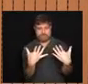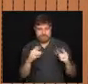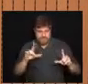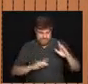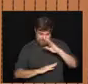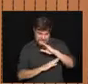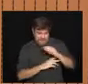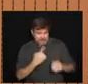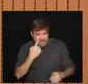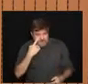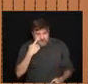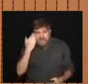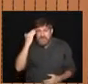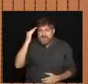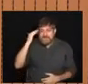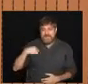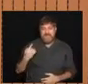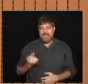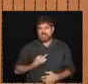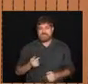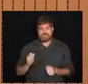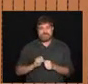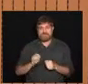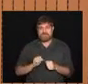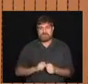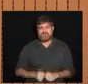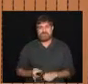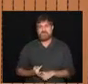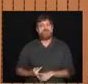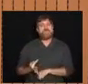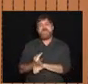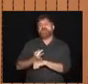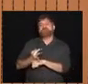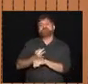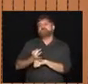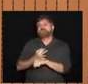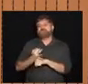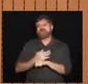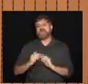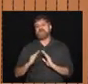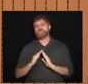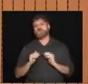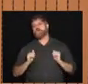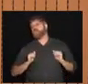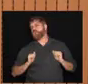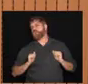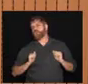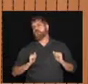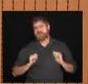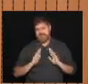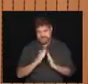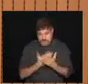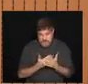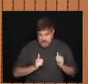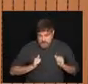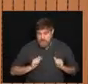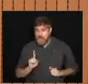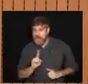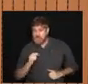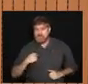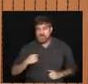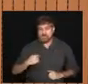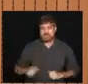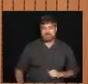assistindo, para entender que a gente não está dando férias para a criança, que a gente não está escolhendo